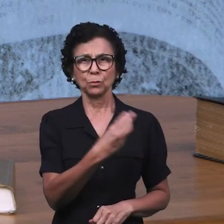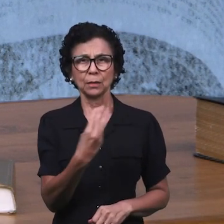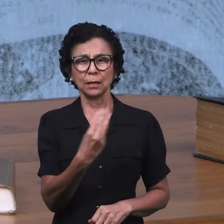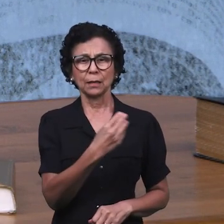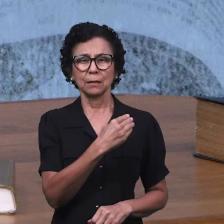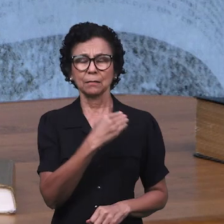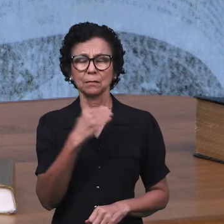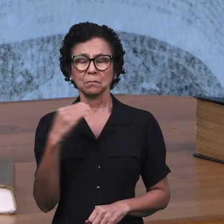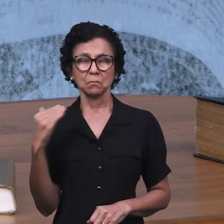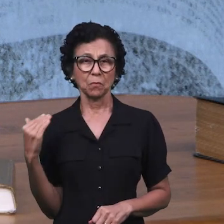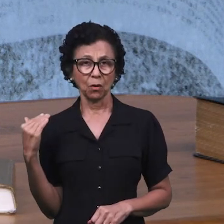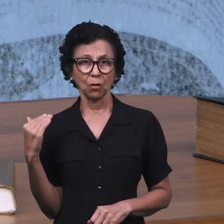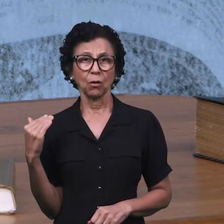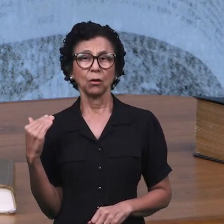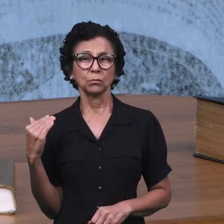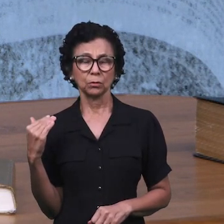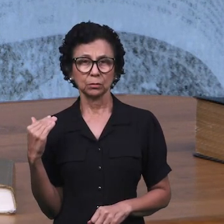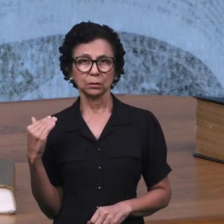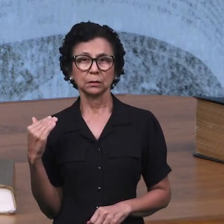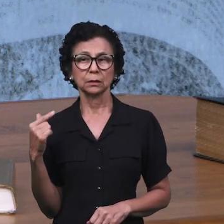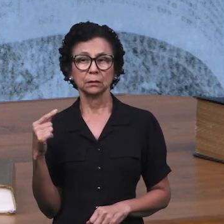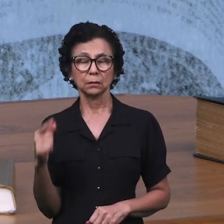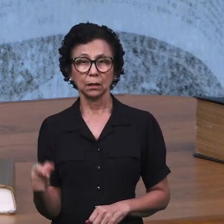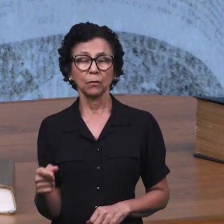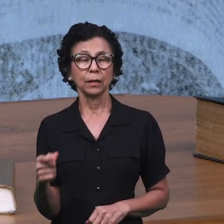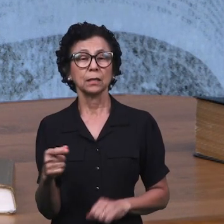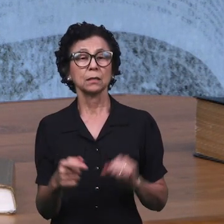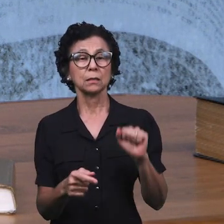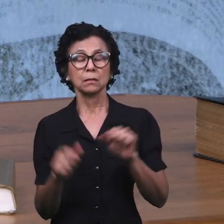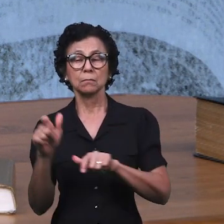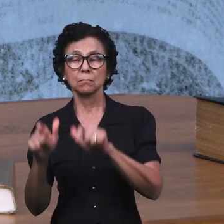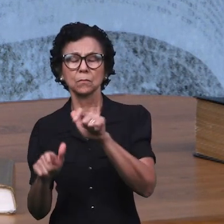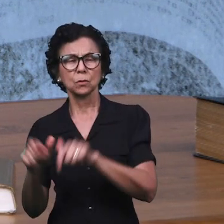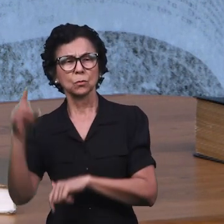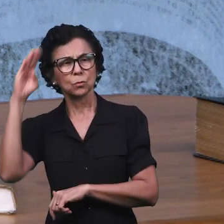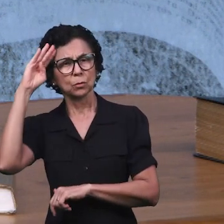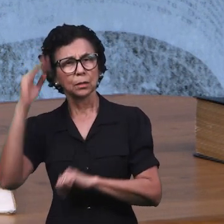desampararam as cidades e fugiram. E vieram os